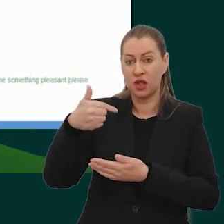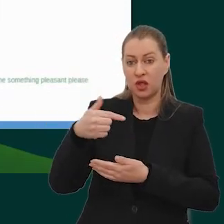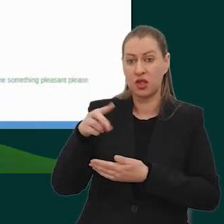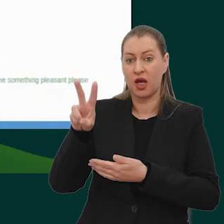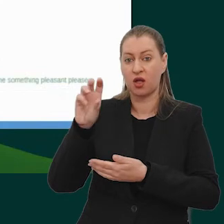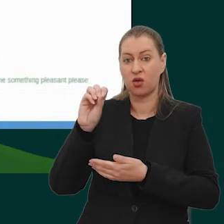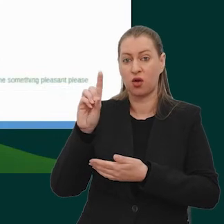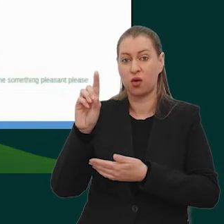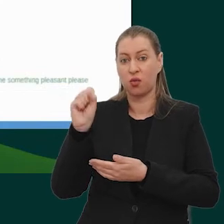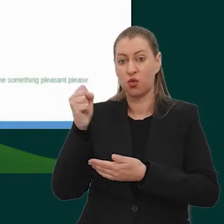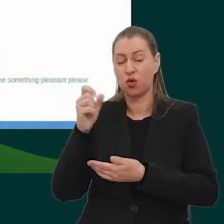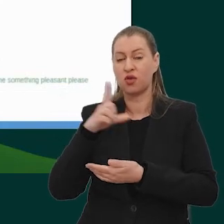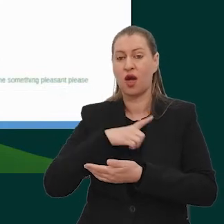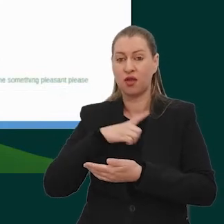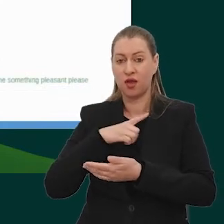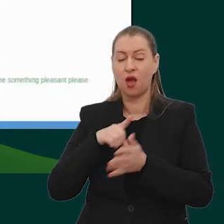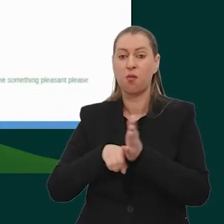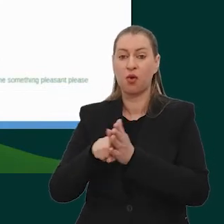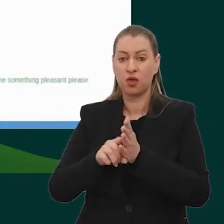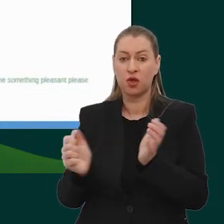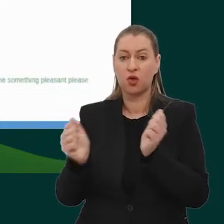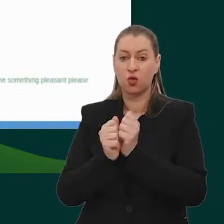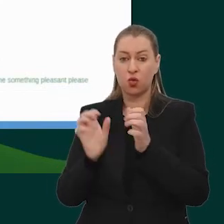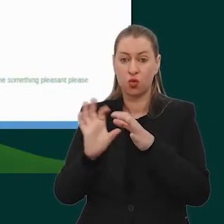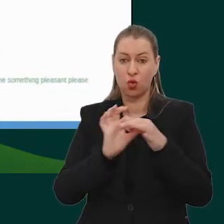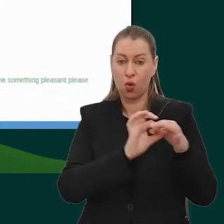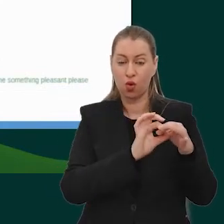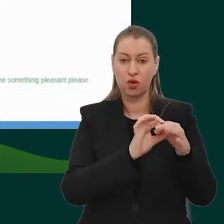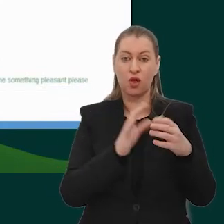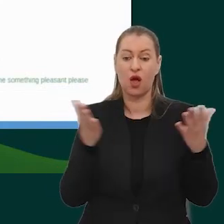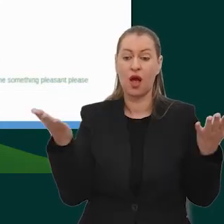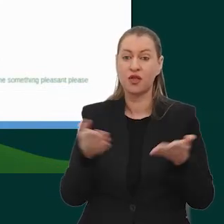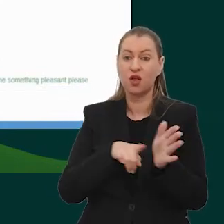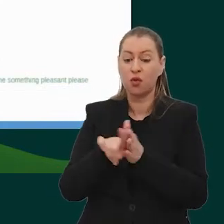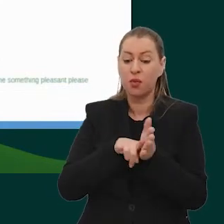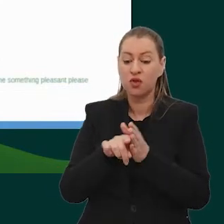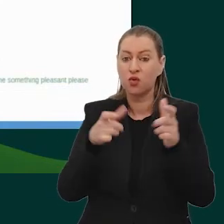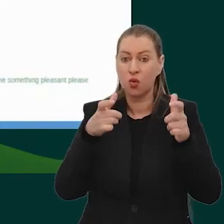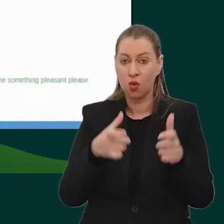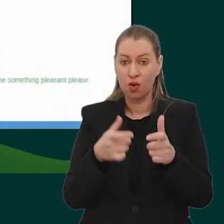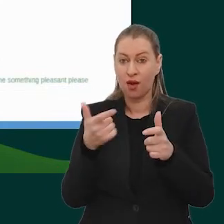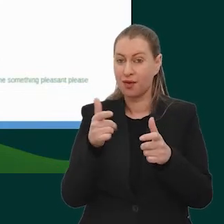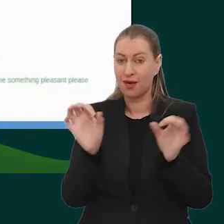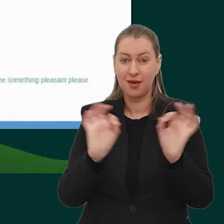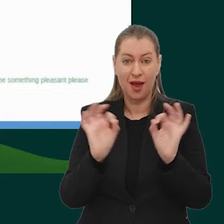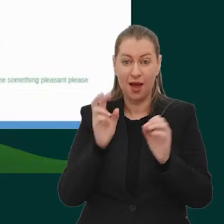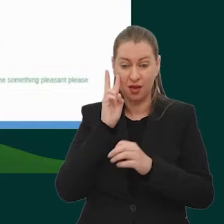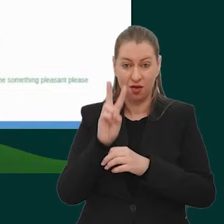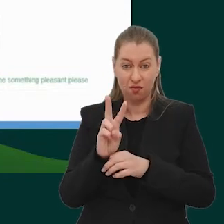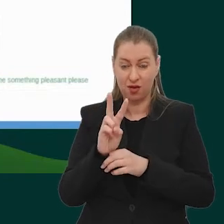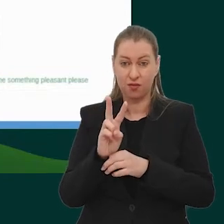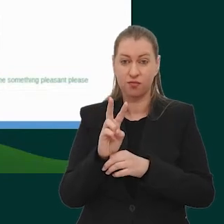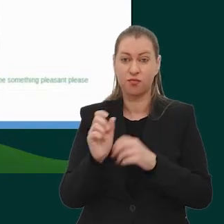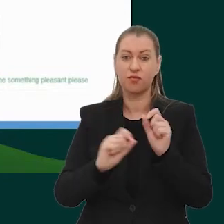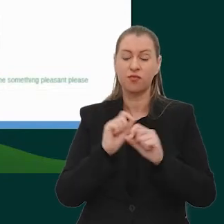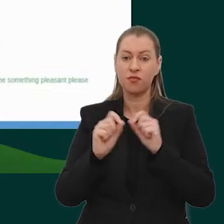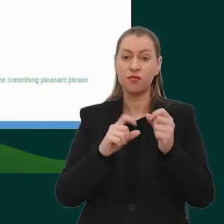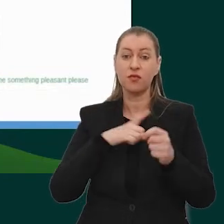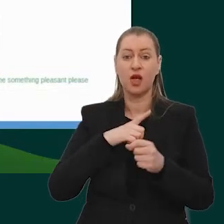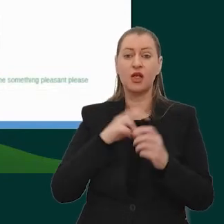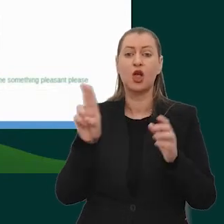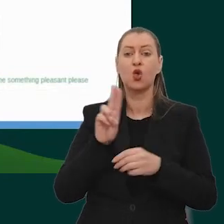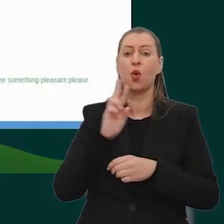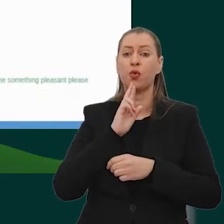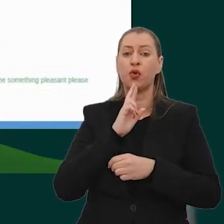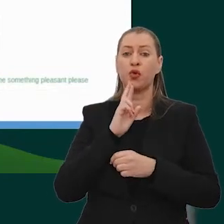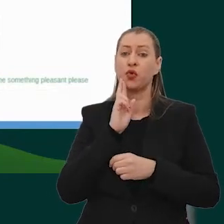pesquisas contextualizadas. Então, às vezes, vocês pesquisam um lugar que não tem nada a ver com. Vocês pesquisam o nome de um restaurante,